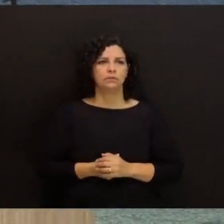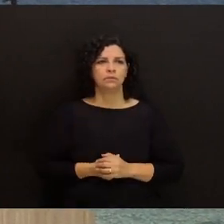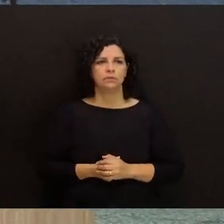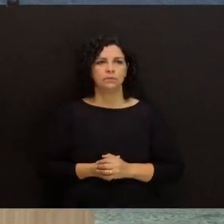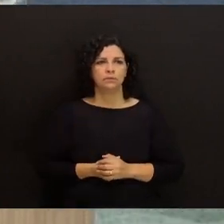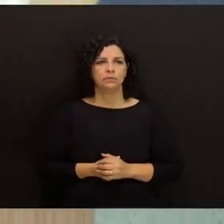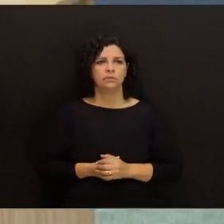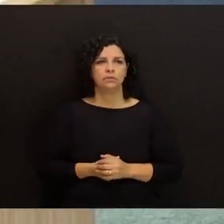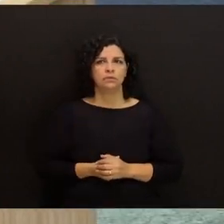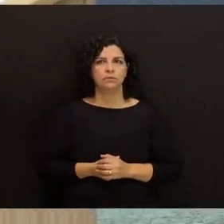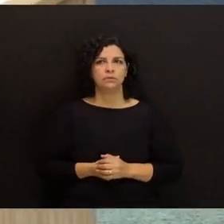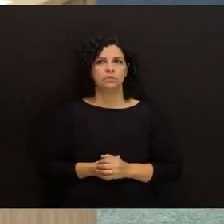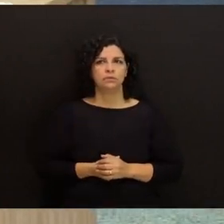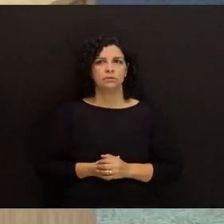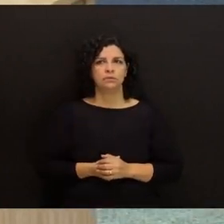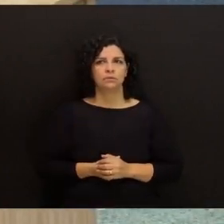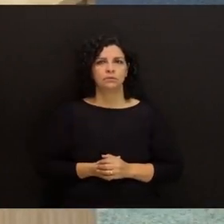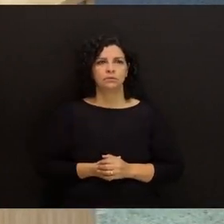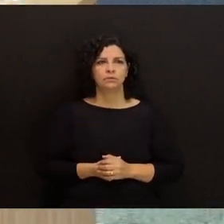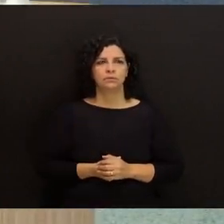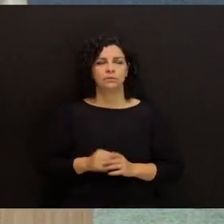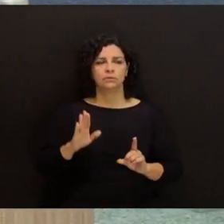é que Visa